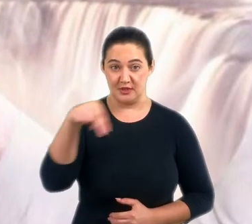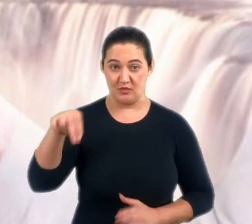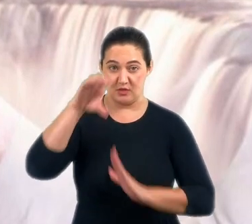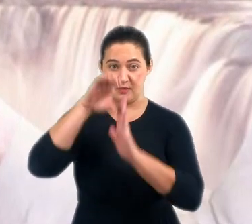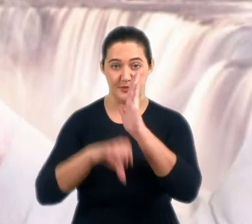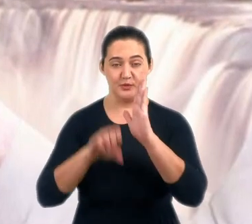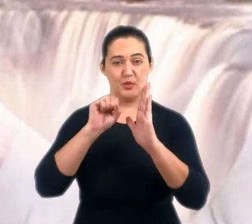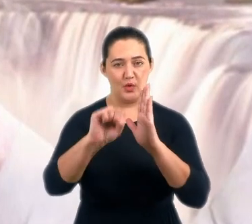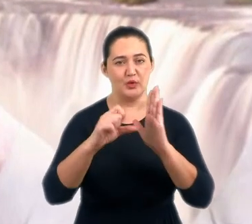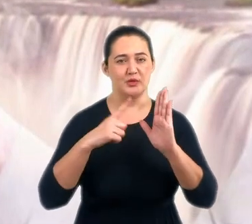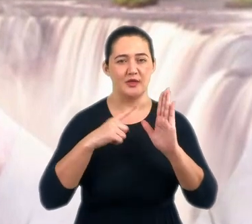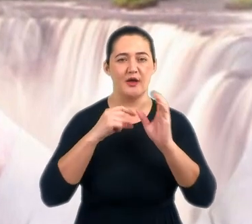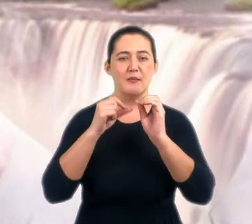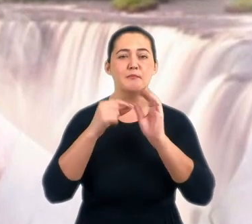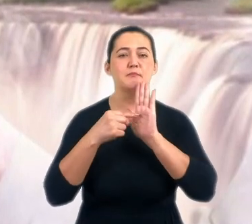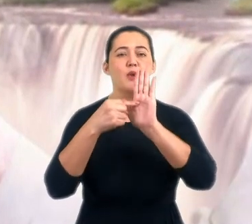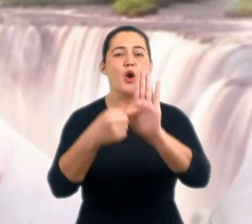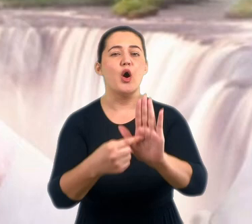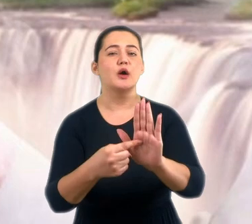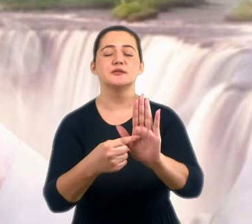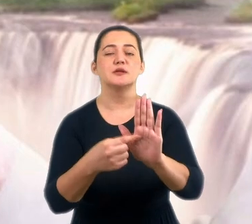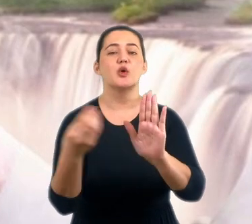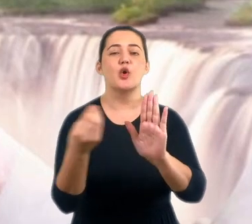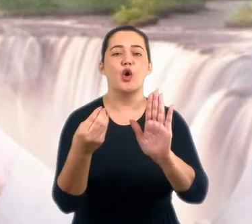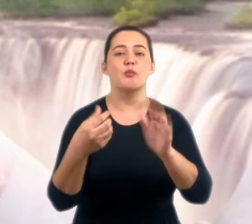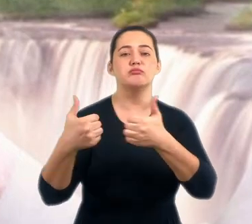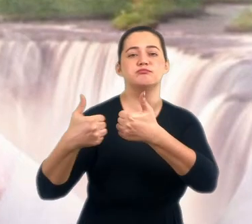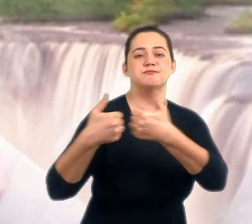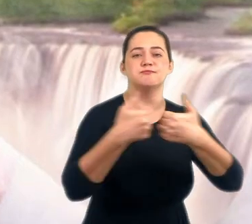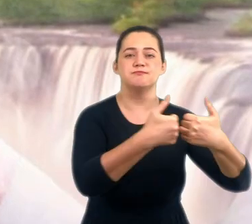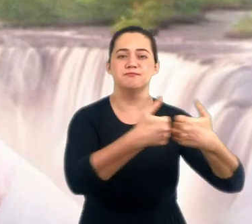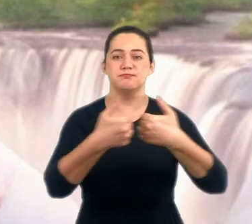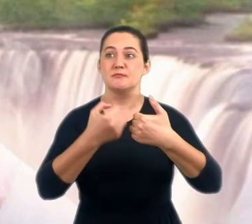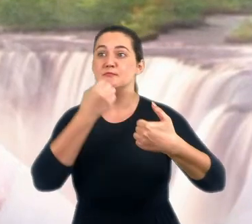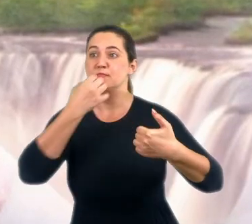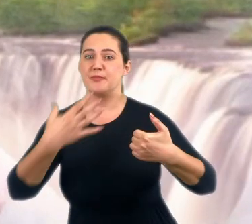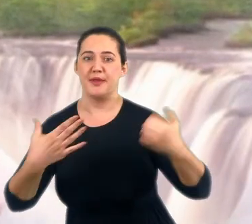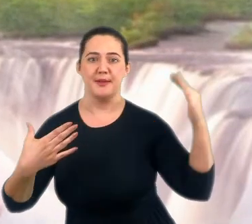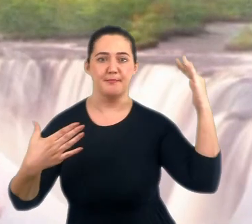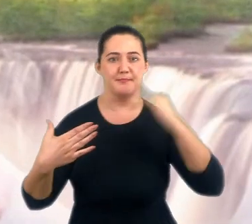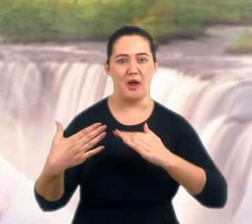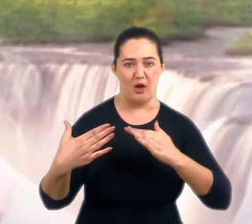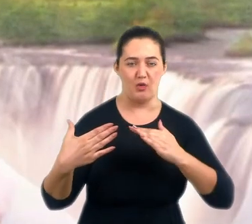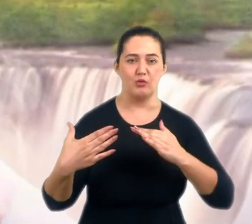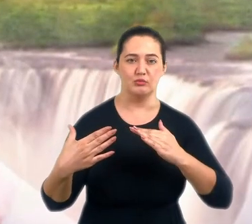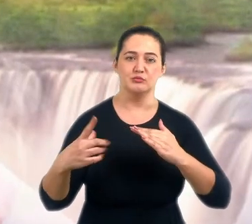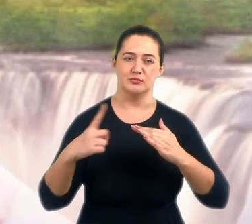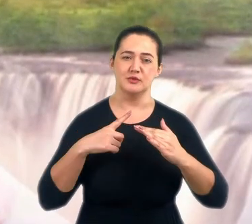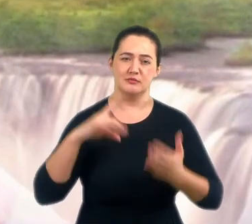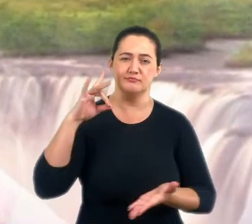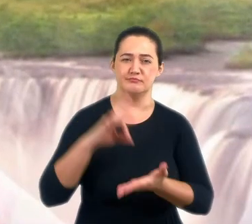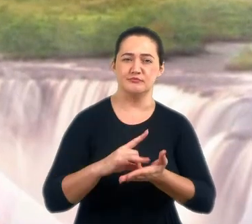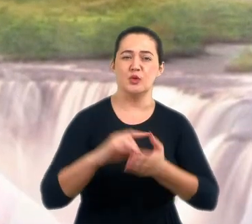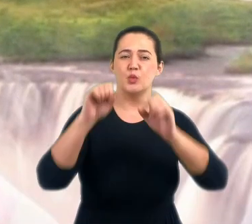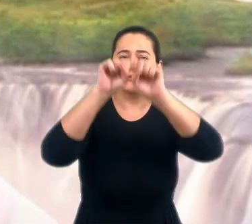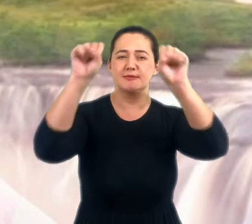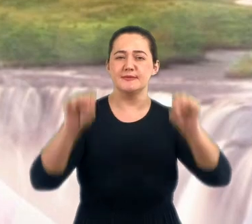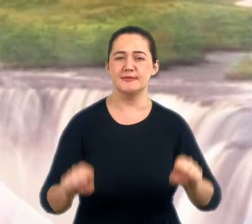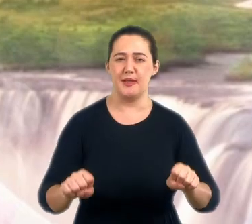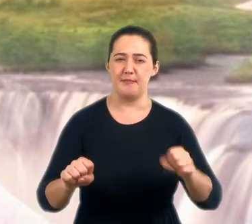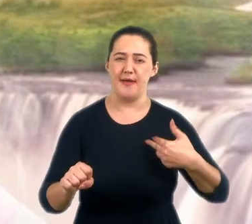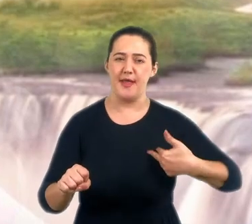Daniel 8 dá uma visão diferente do grande conflito entre o bem e o mal. Essa visão envolve um grande sistema religioso